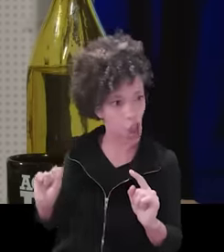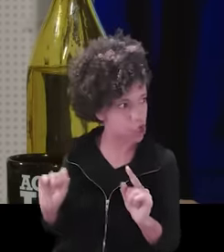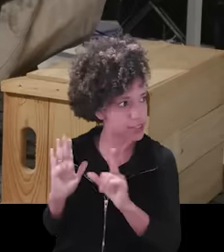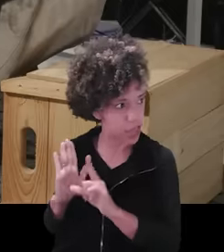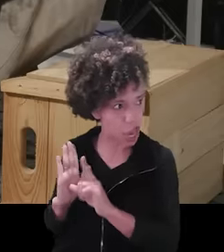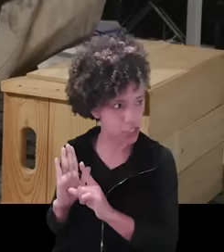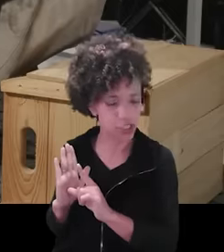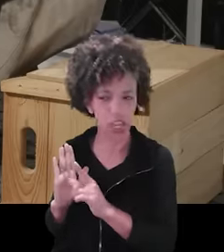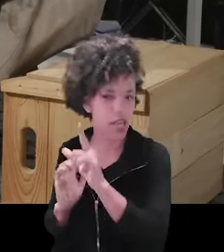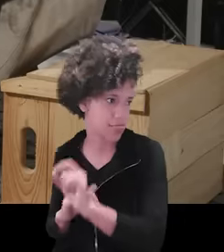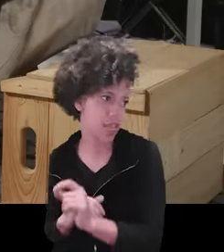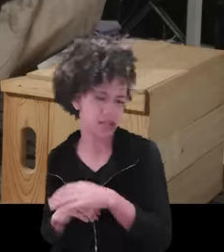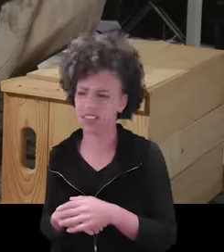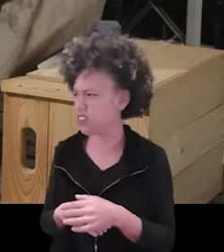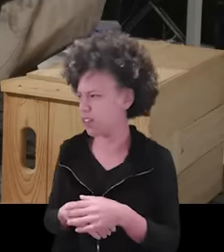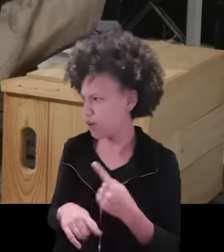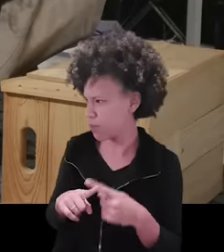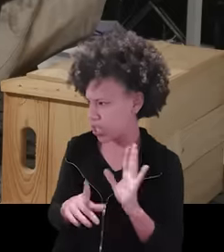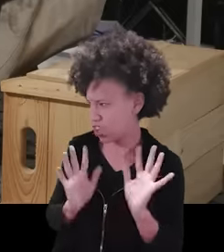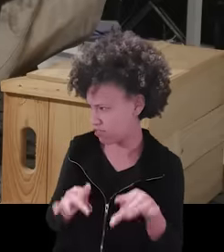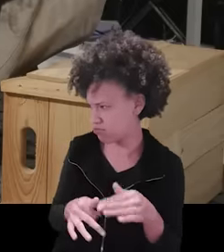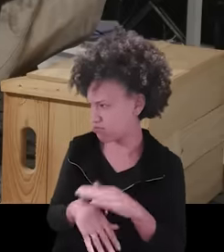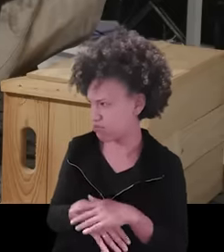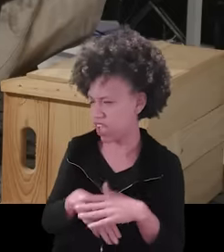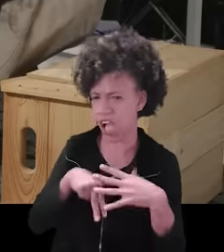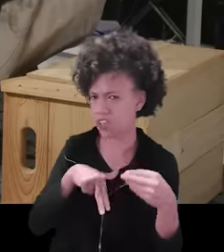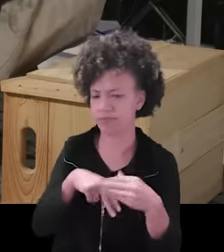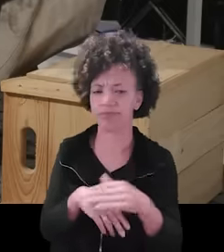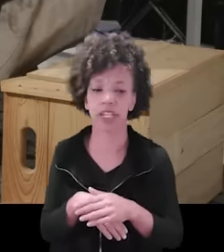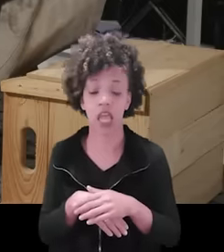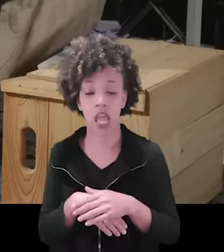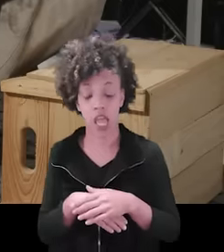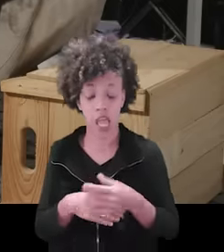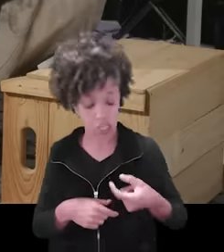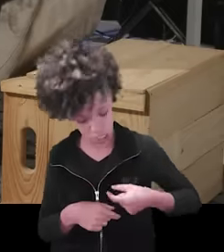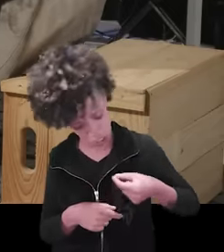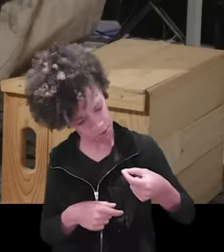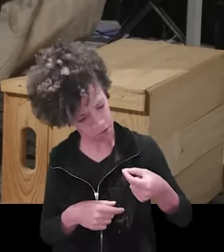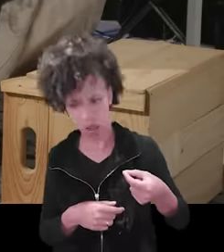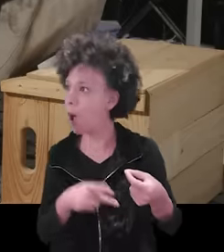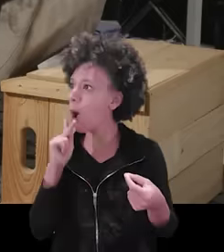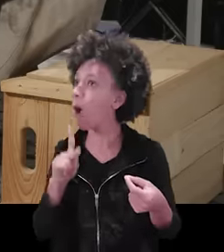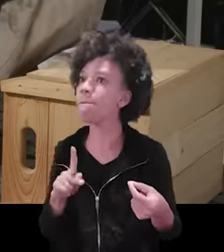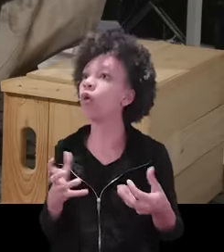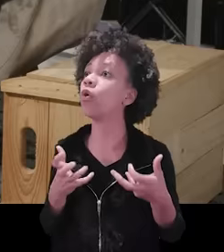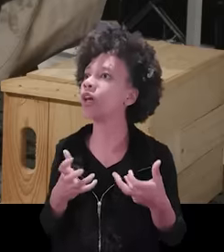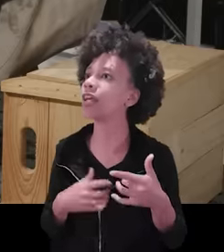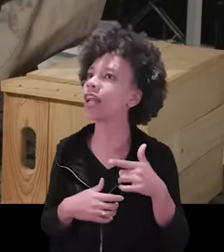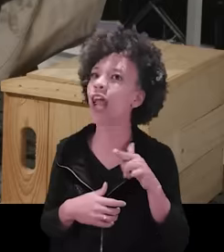10 é tipo assim é porque já passou a coleção as coisas que não americano fala esse botão não é mais meu barulho pronto